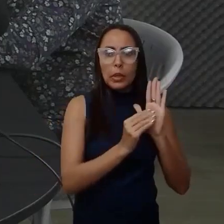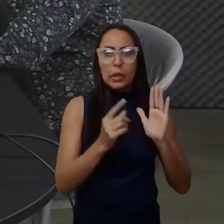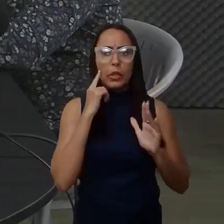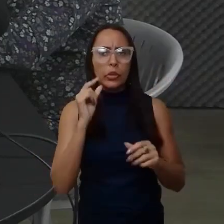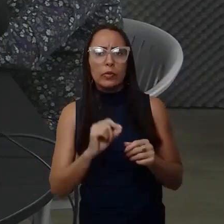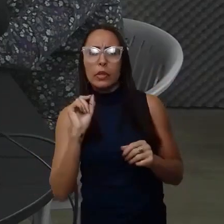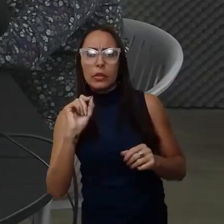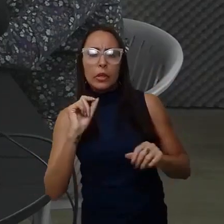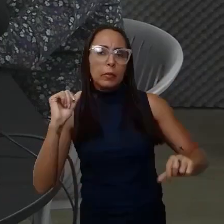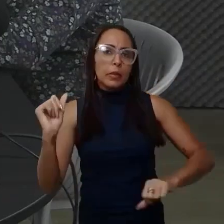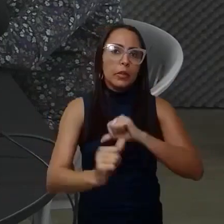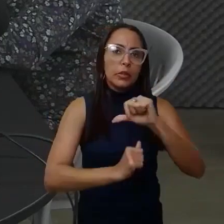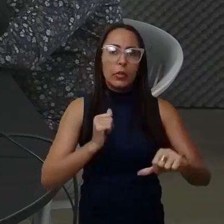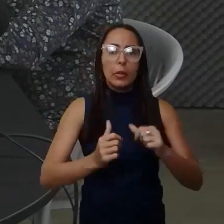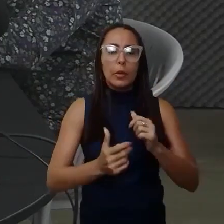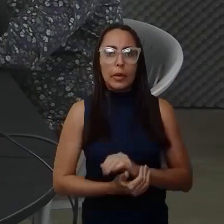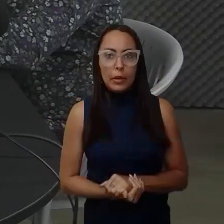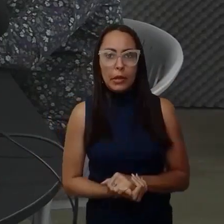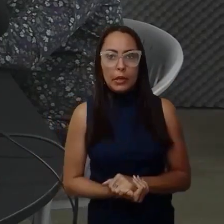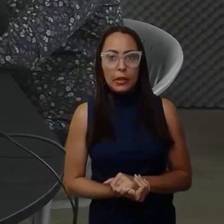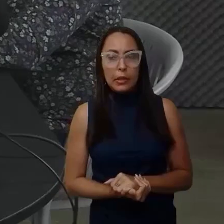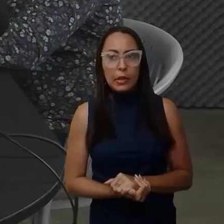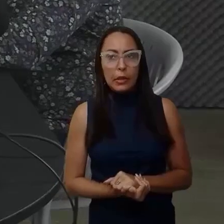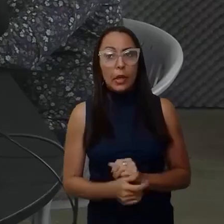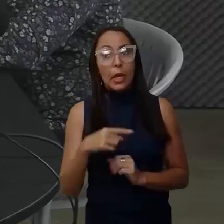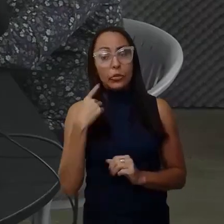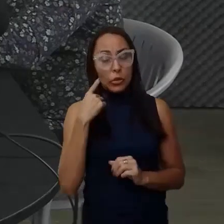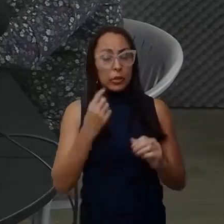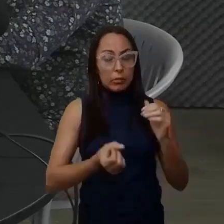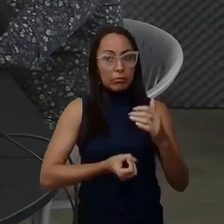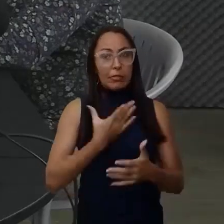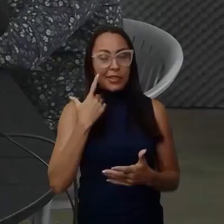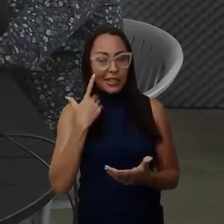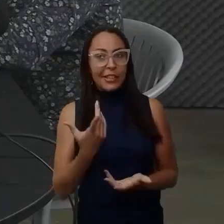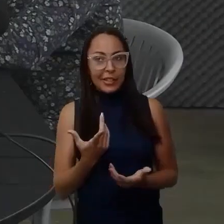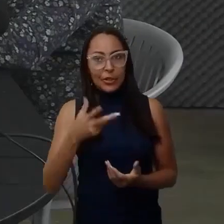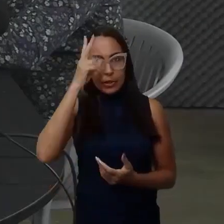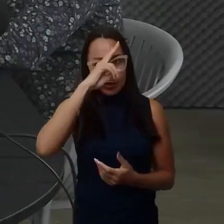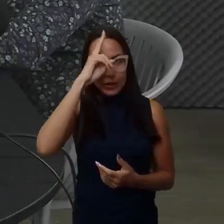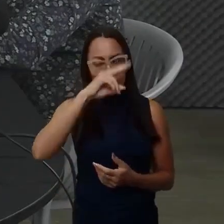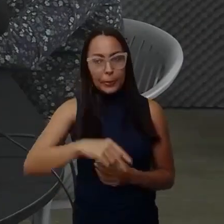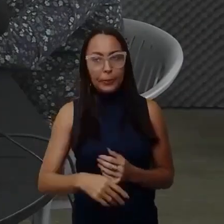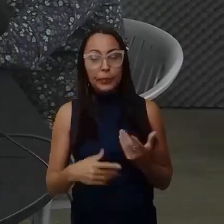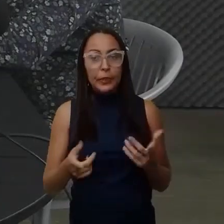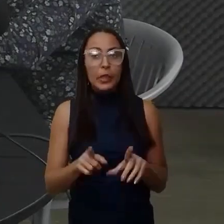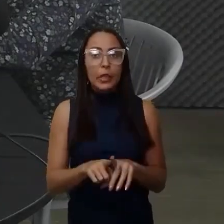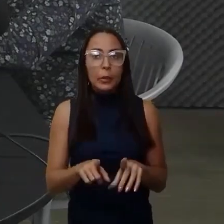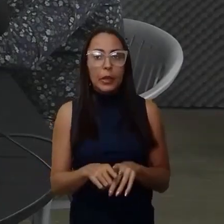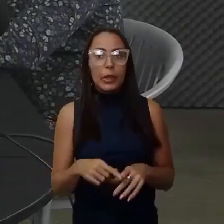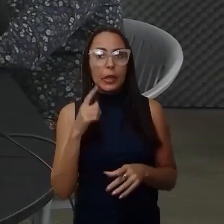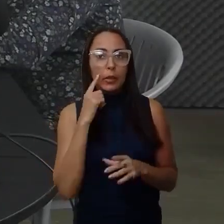vai transformar esse material audiovisual? Então a gente cria um pouco, né, as histórias. Então essa também é uma